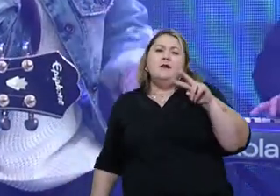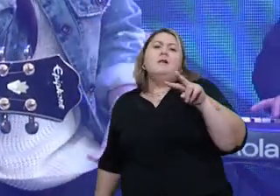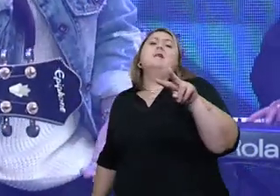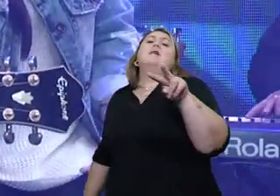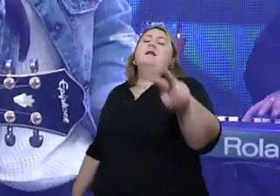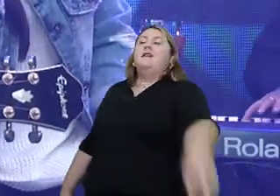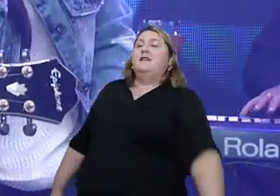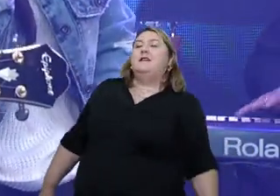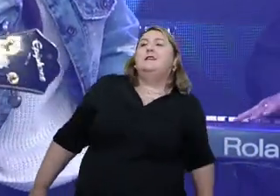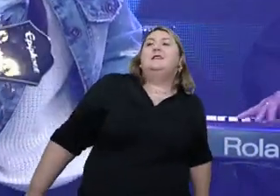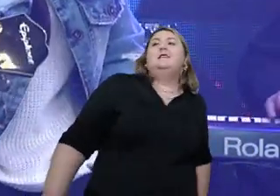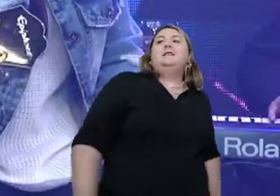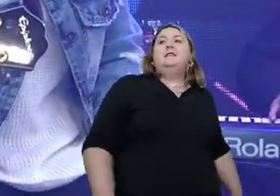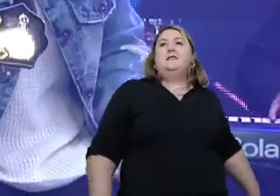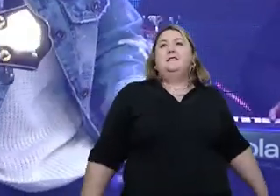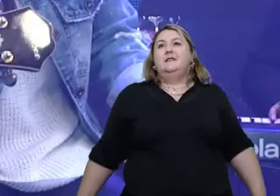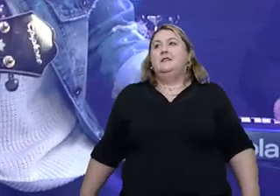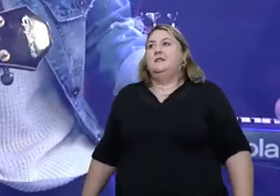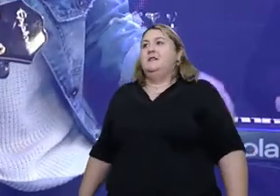vai